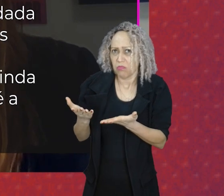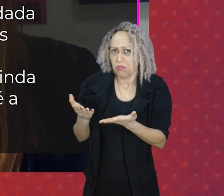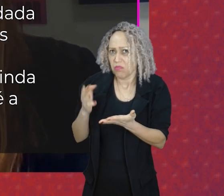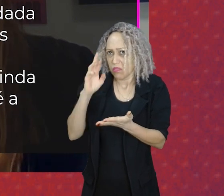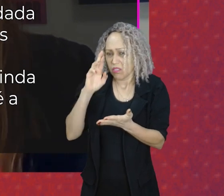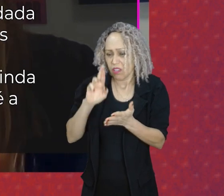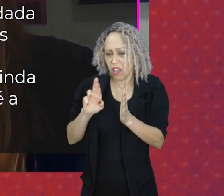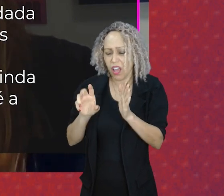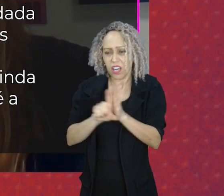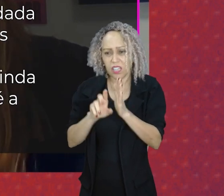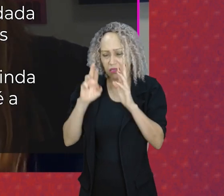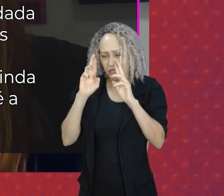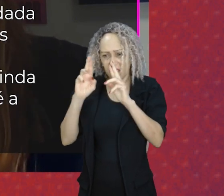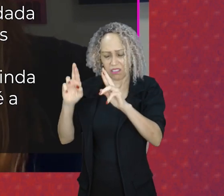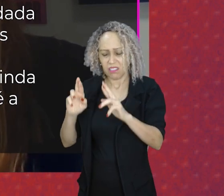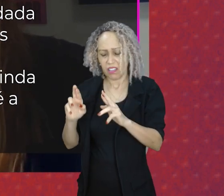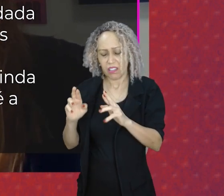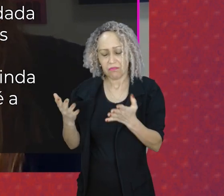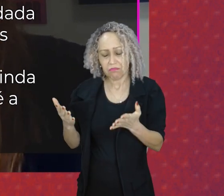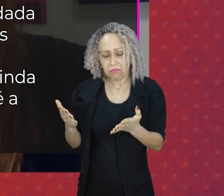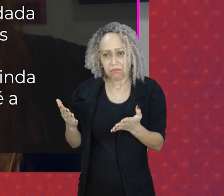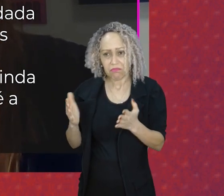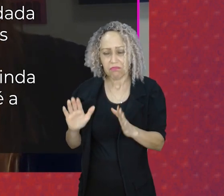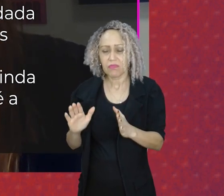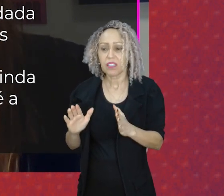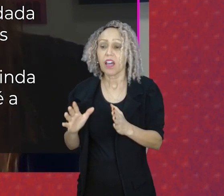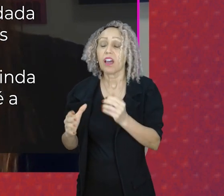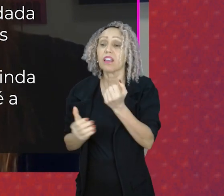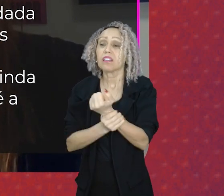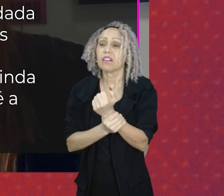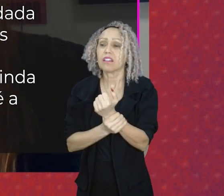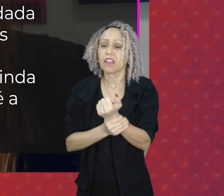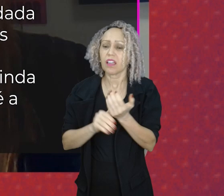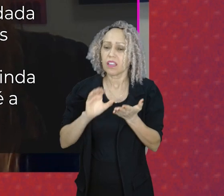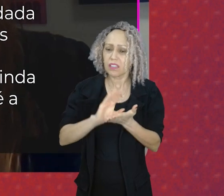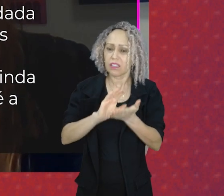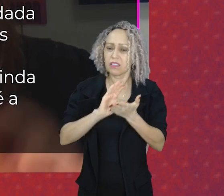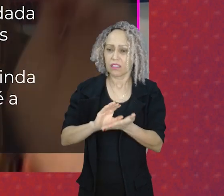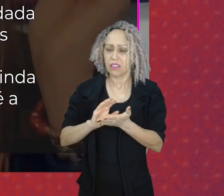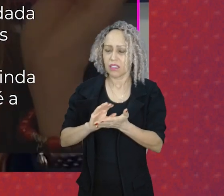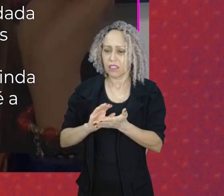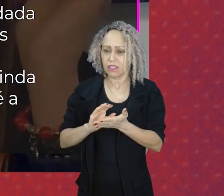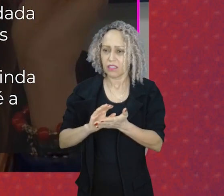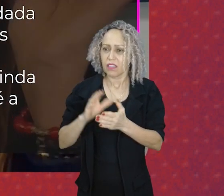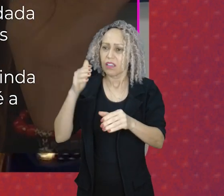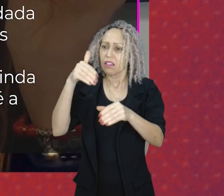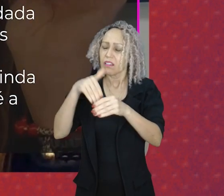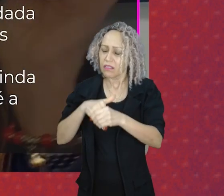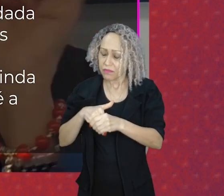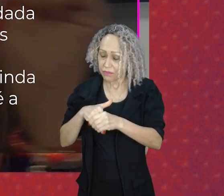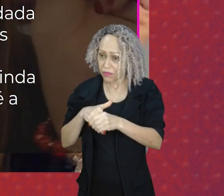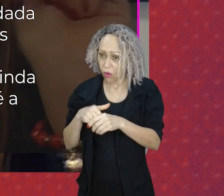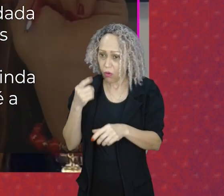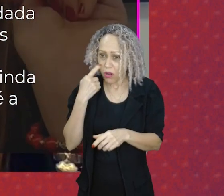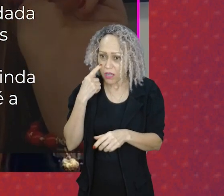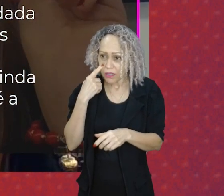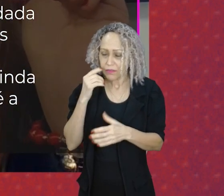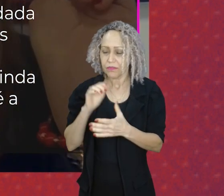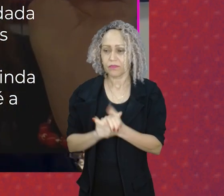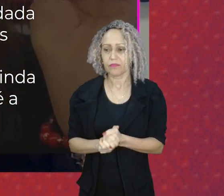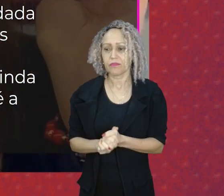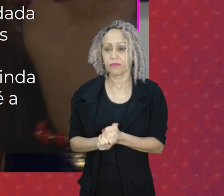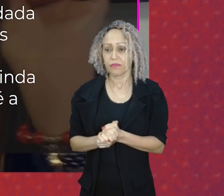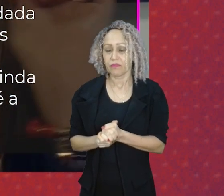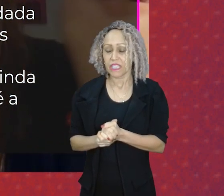Justiça Eleitoral, é assegurada a utilização desses valores nas eleições subsequentes, vedada, olha isso, eles se deram um trabalho de fazer